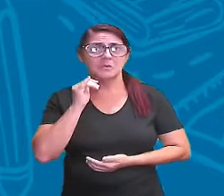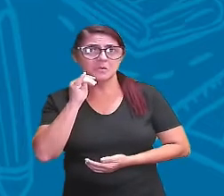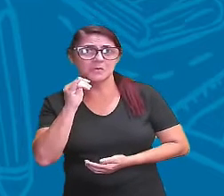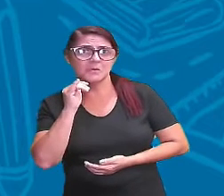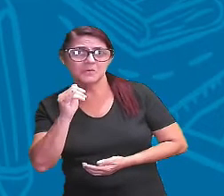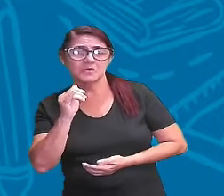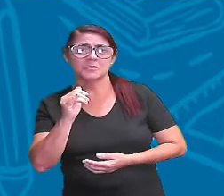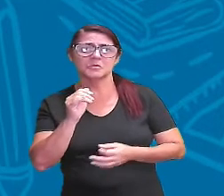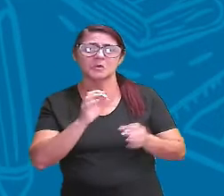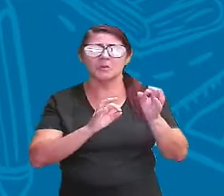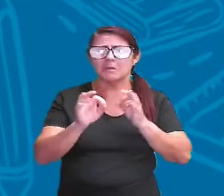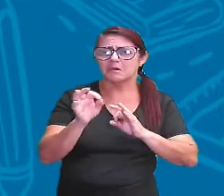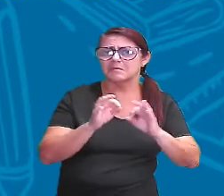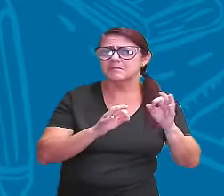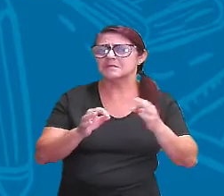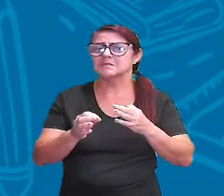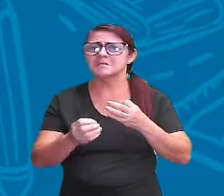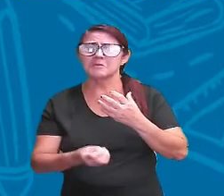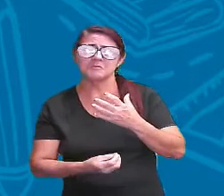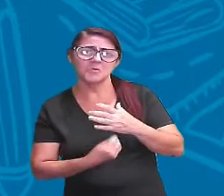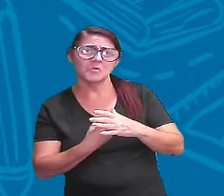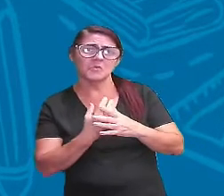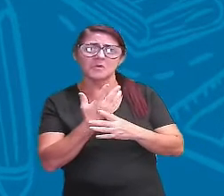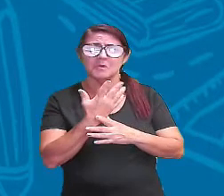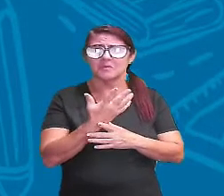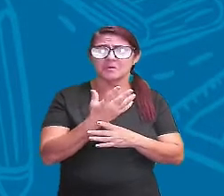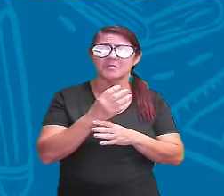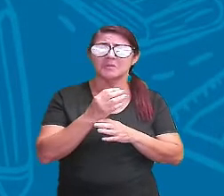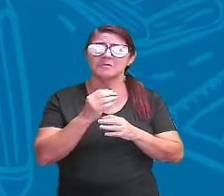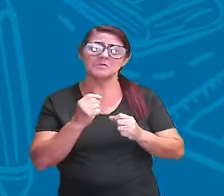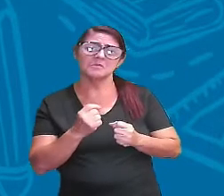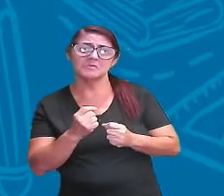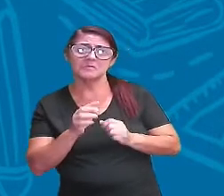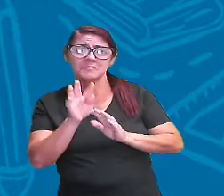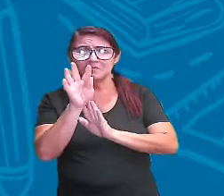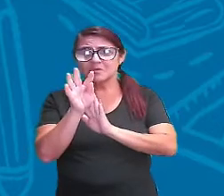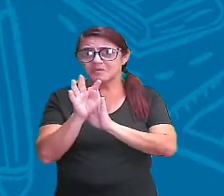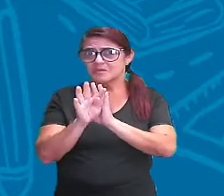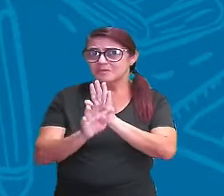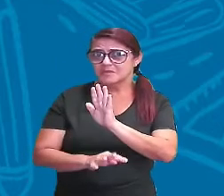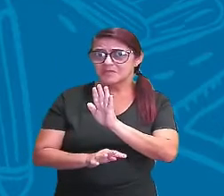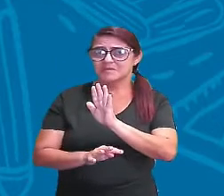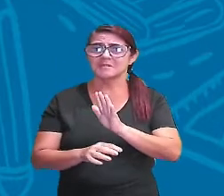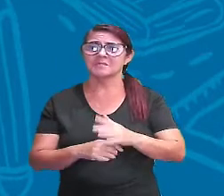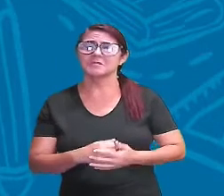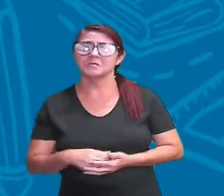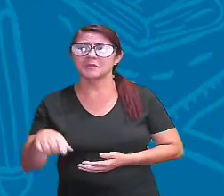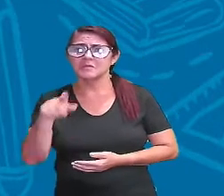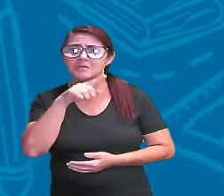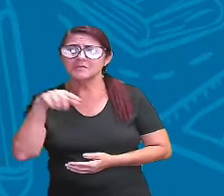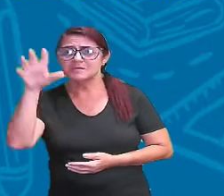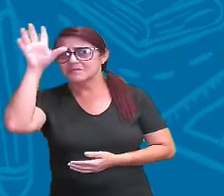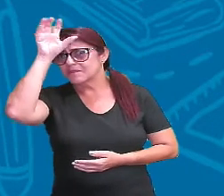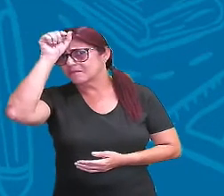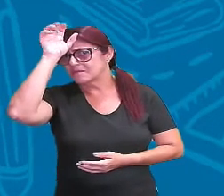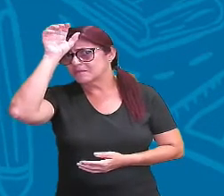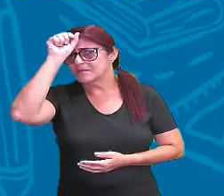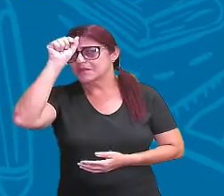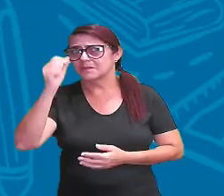a estrutura, como a gente constrói esse tipo de texto, tá? Para que vocês aprendam